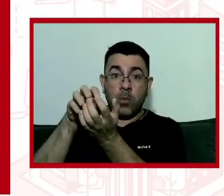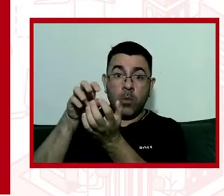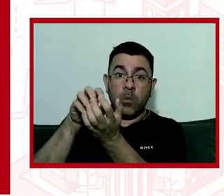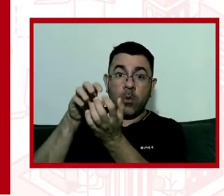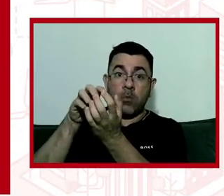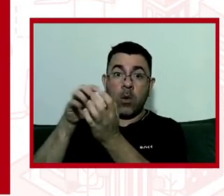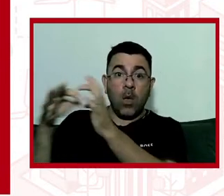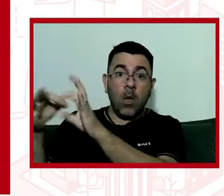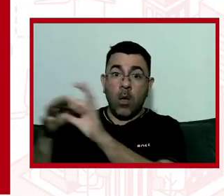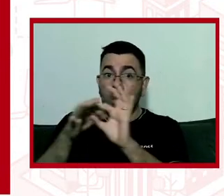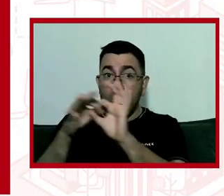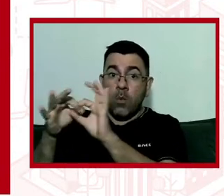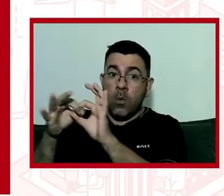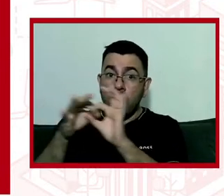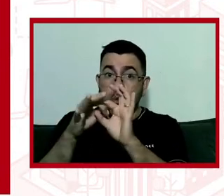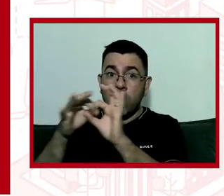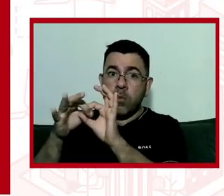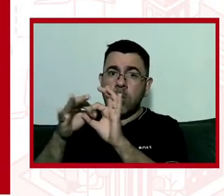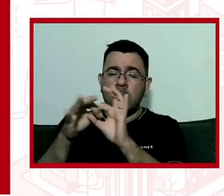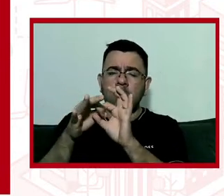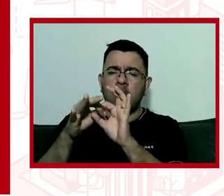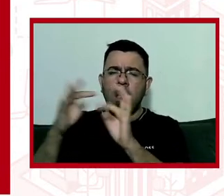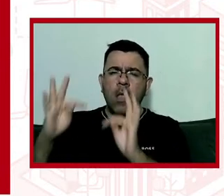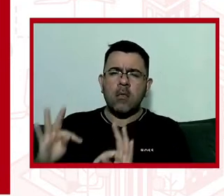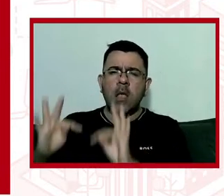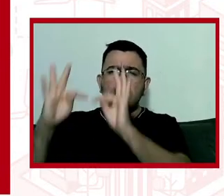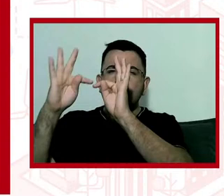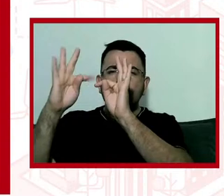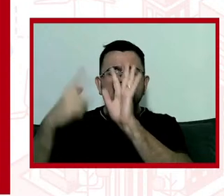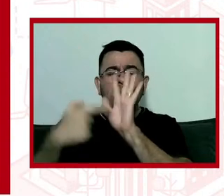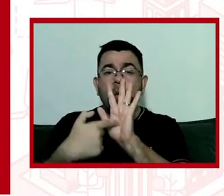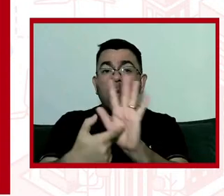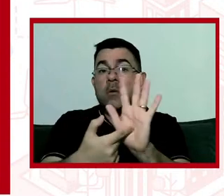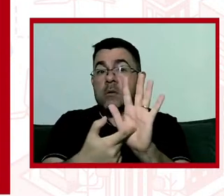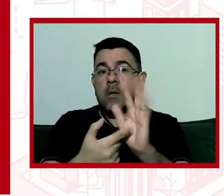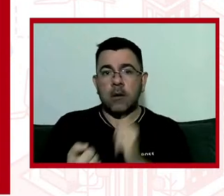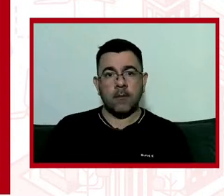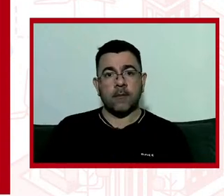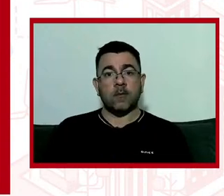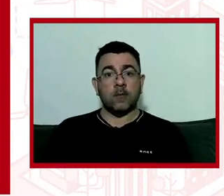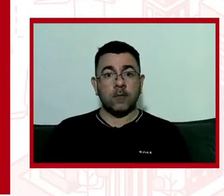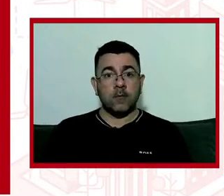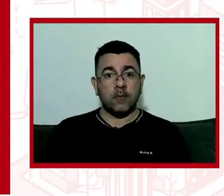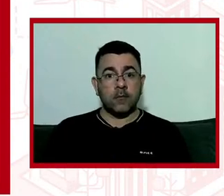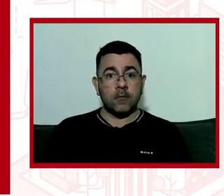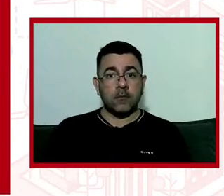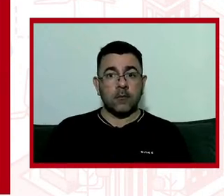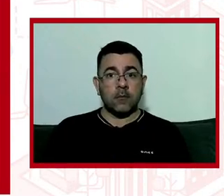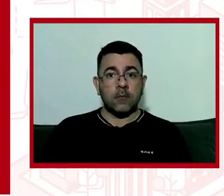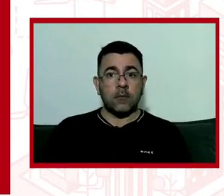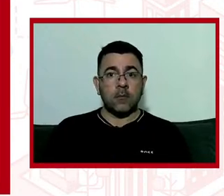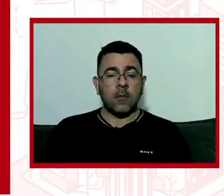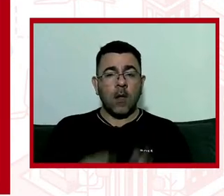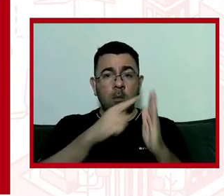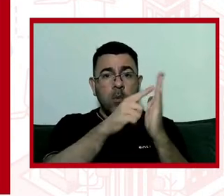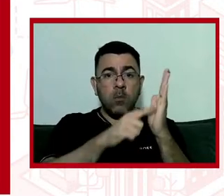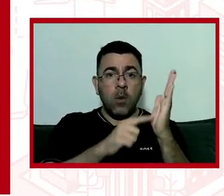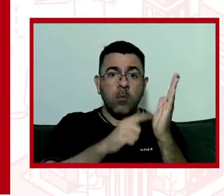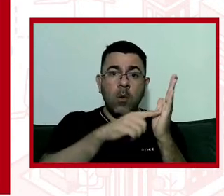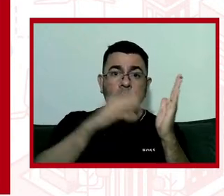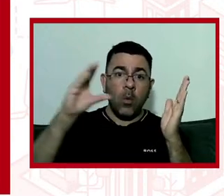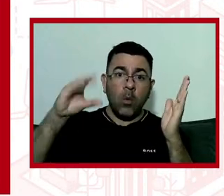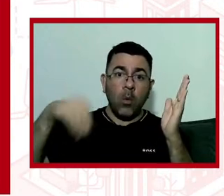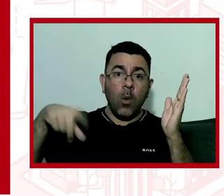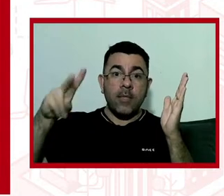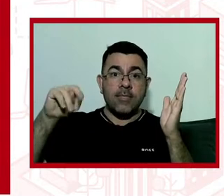Tecnologia da nossa cidade eh com isso o que era o con Recife o conecta Recife era